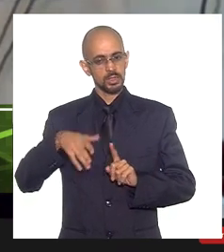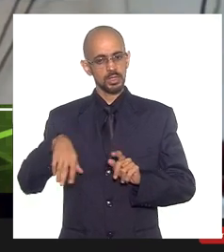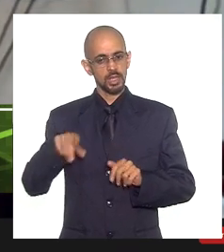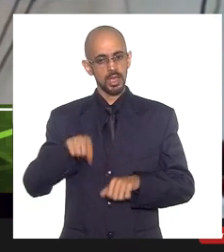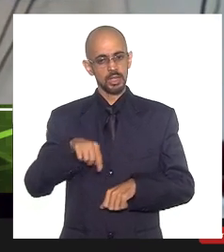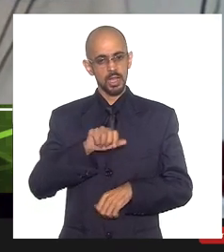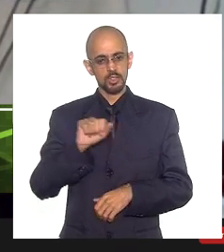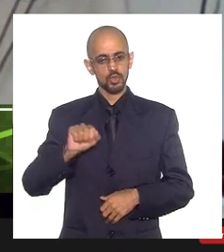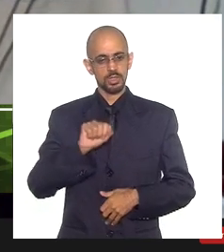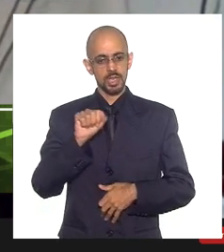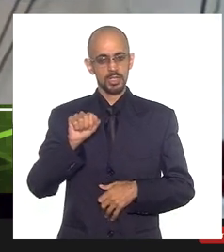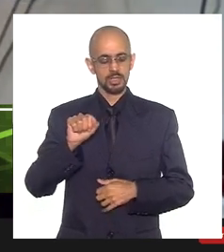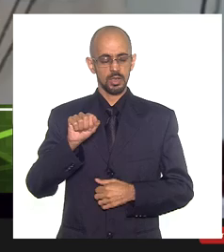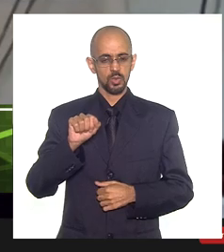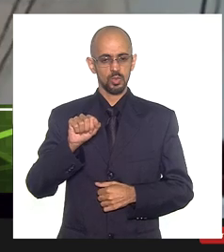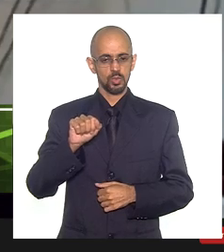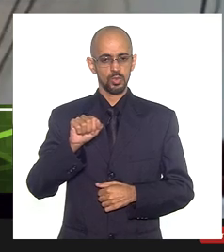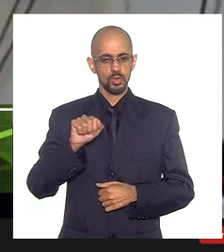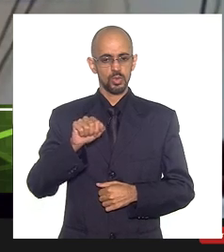docentes